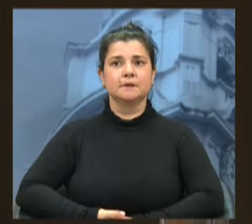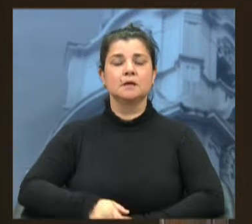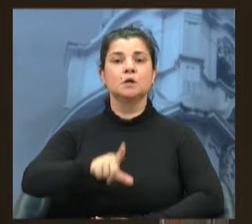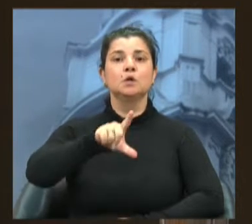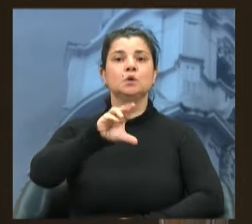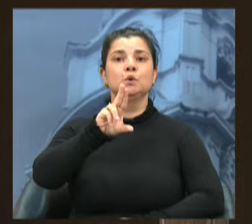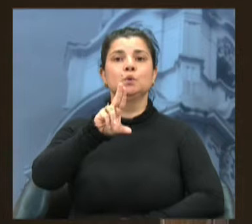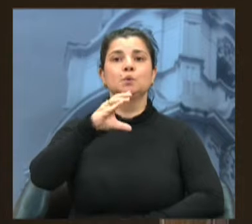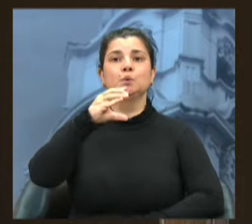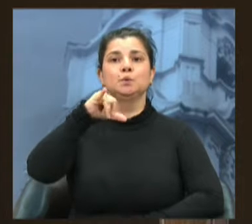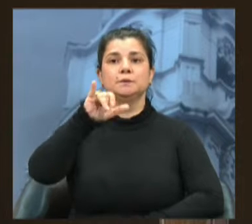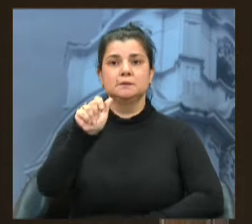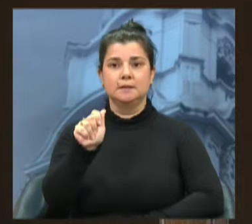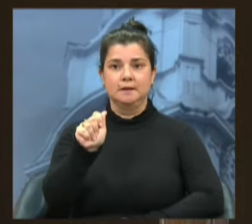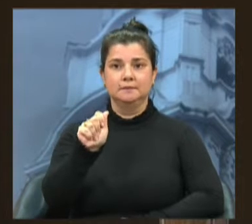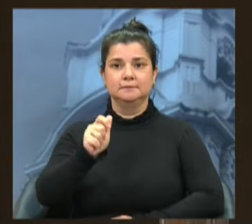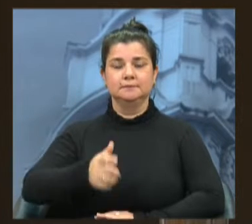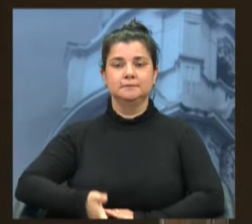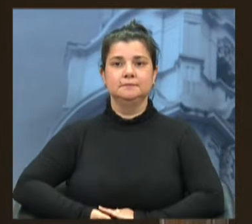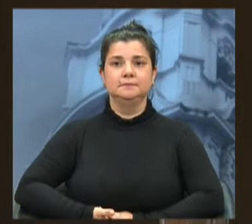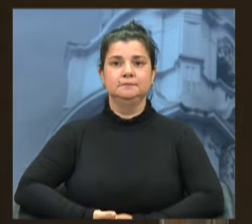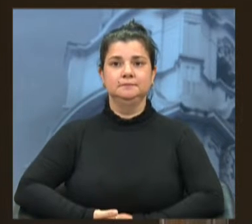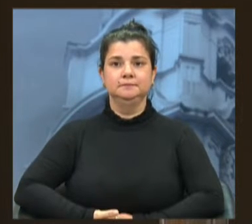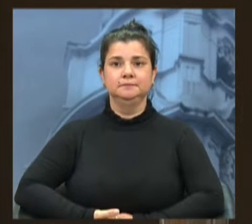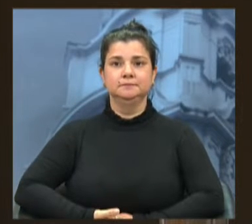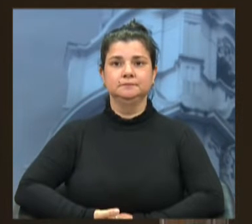Lúcia Souza da Rocha.